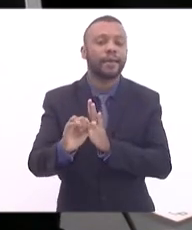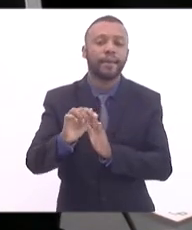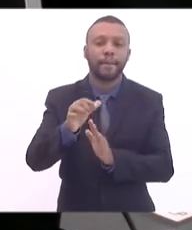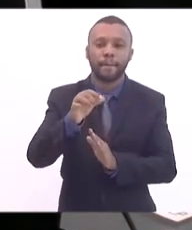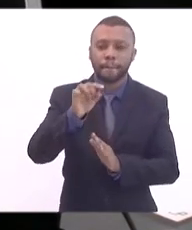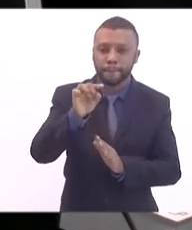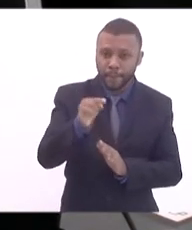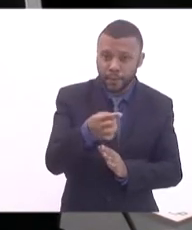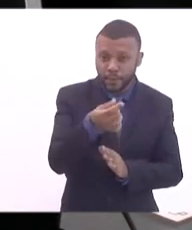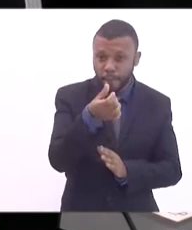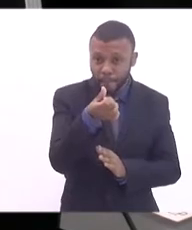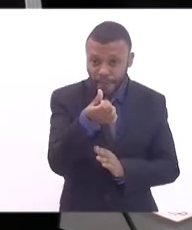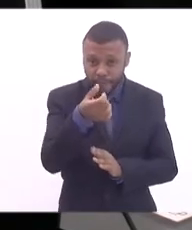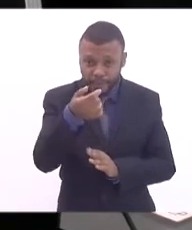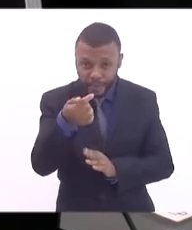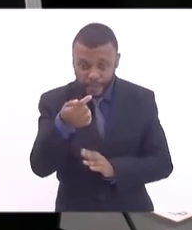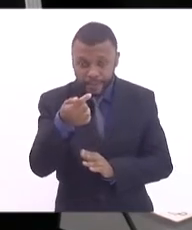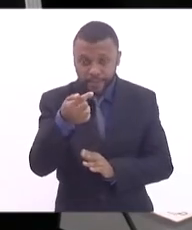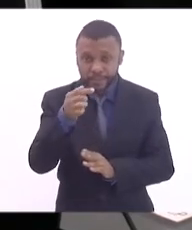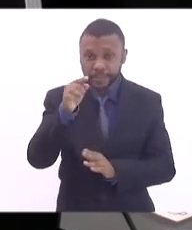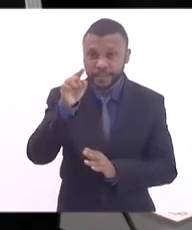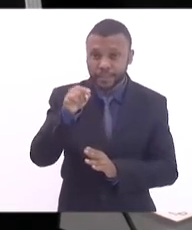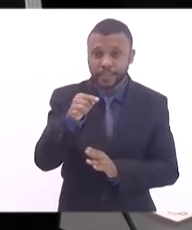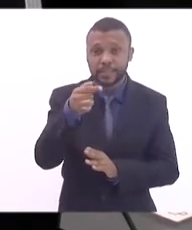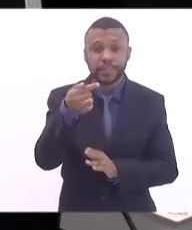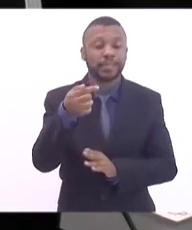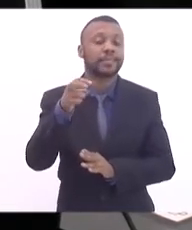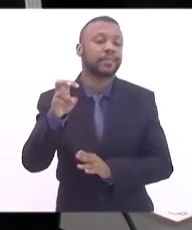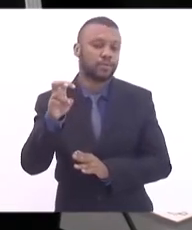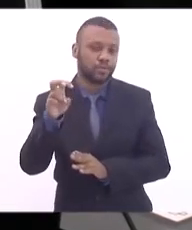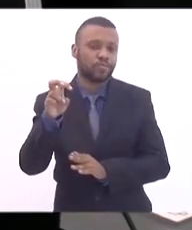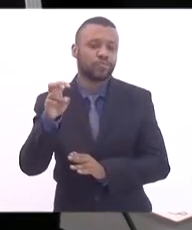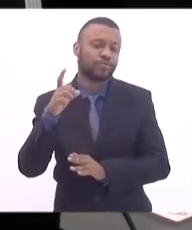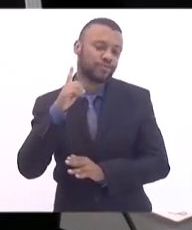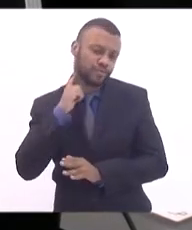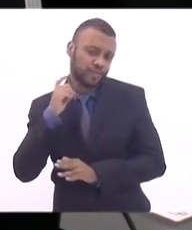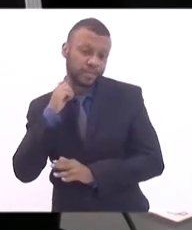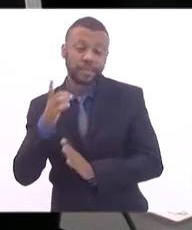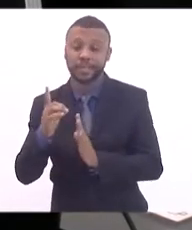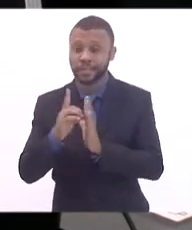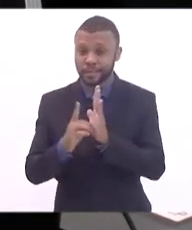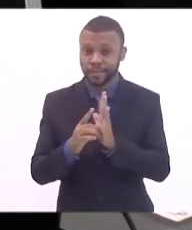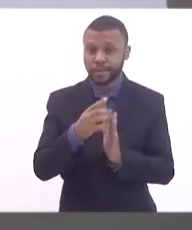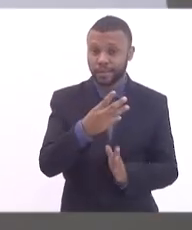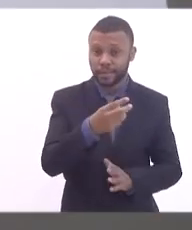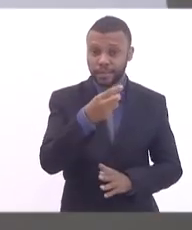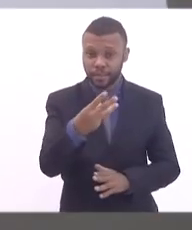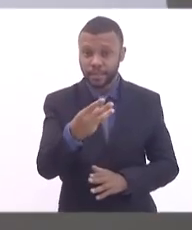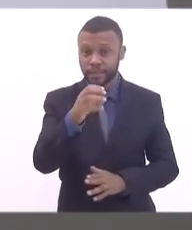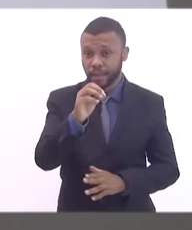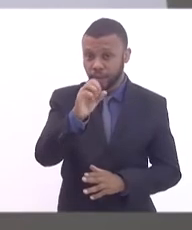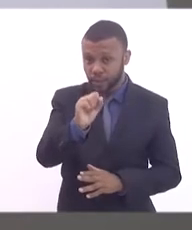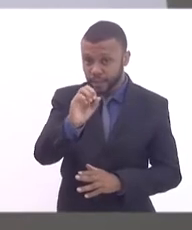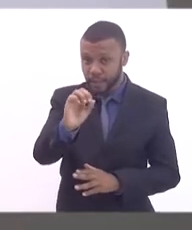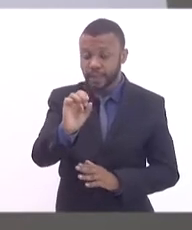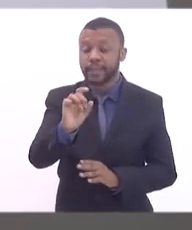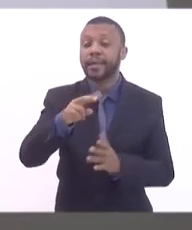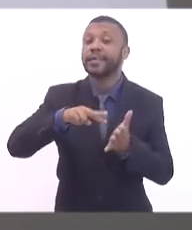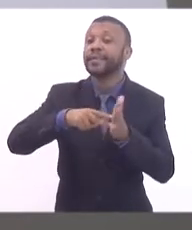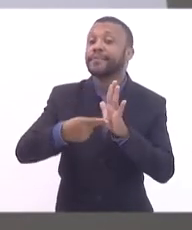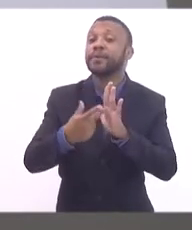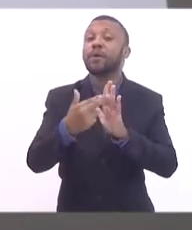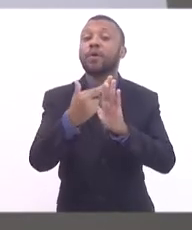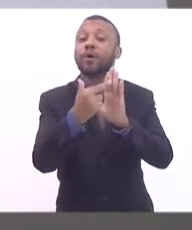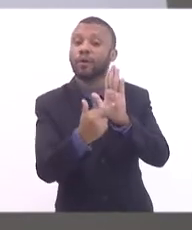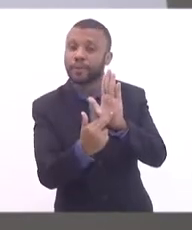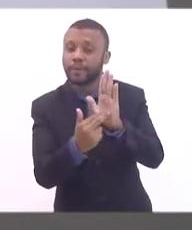676 375 de Minas Gerais esse decreto 43080 o regulamento de Minas Gerais e